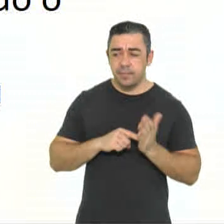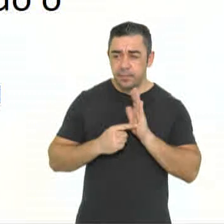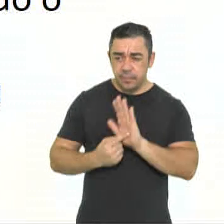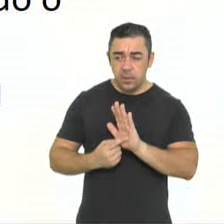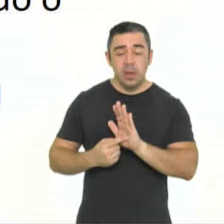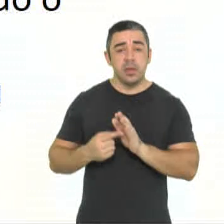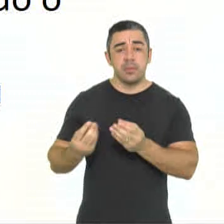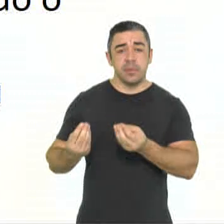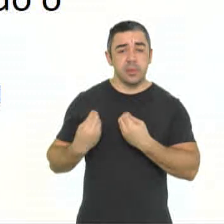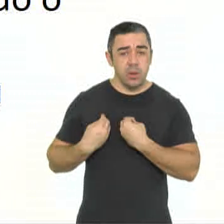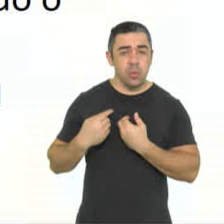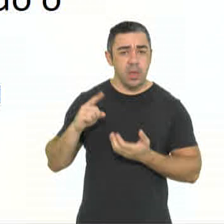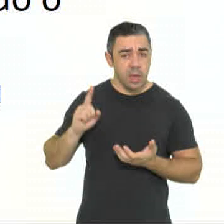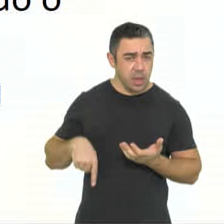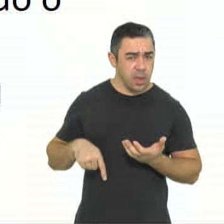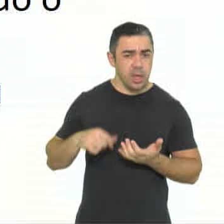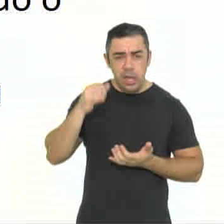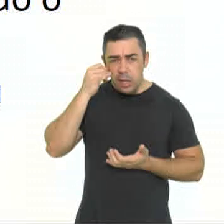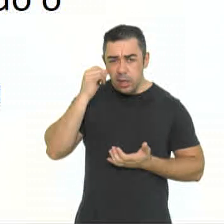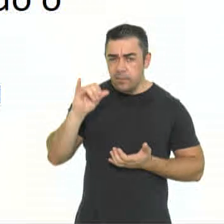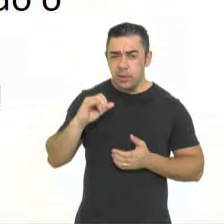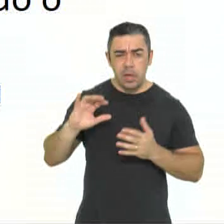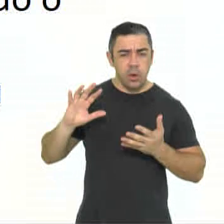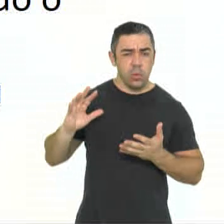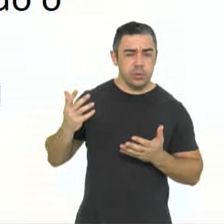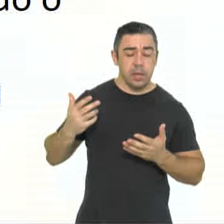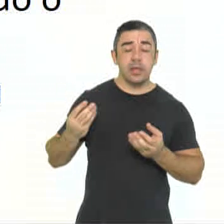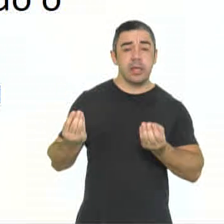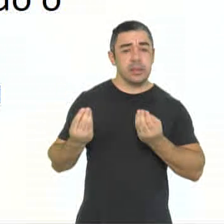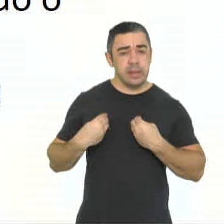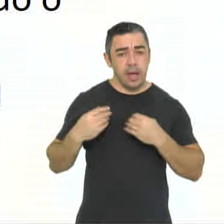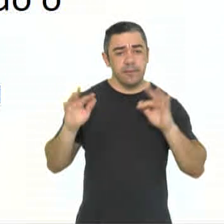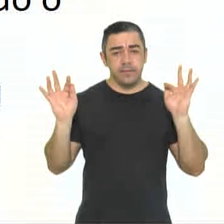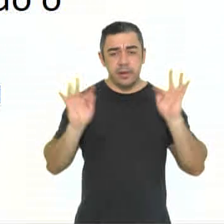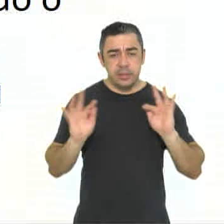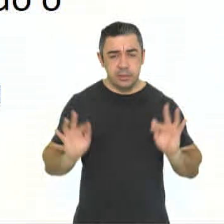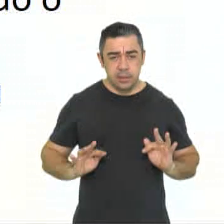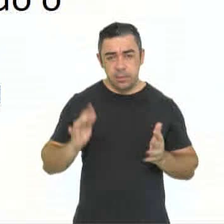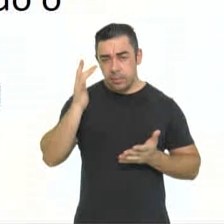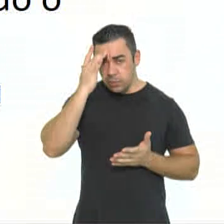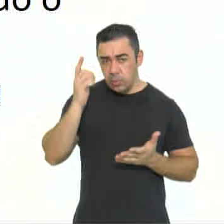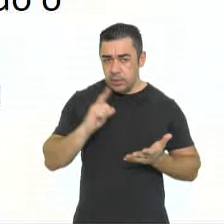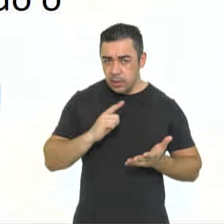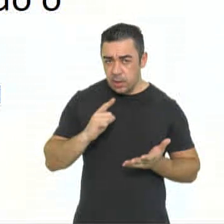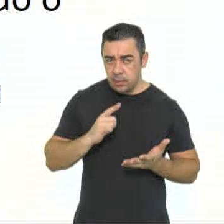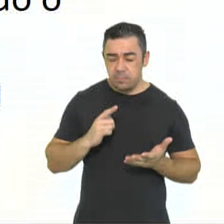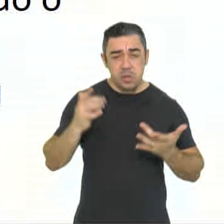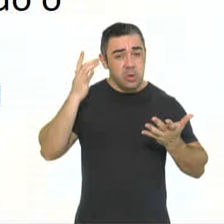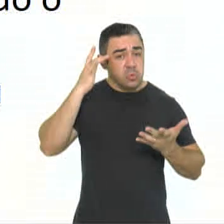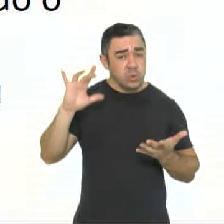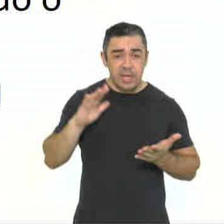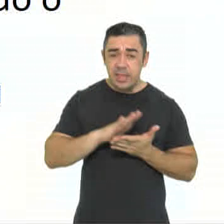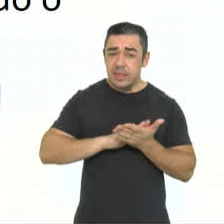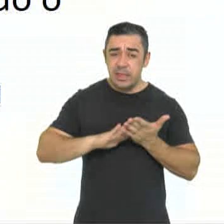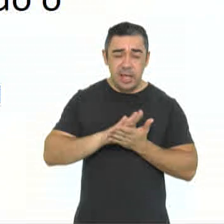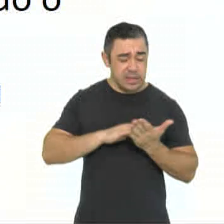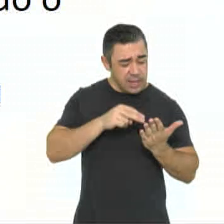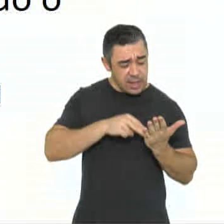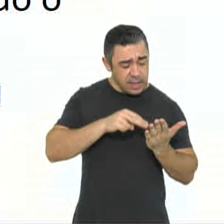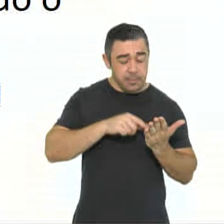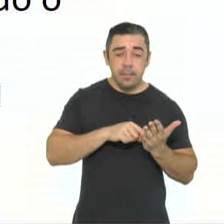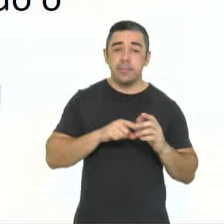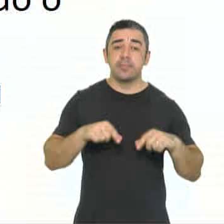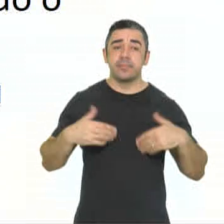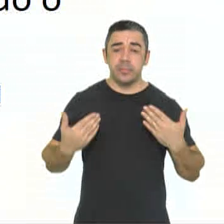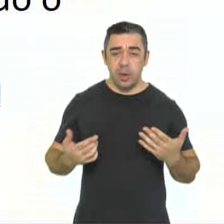quem o deu, que ele evita desgraças e traz felicidades para quem o tem. Eu não sei nada ao certo.